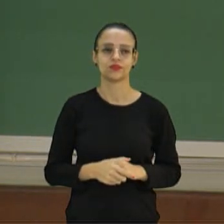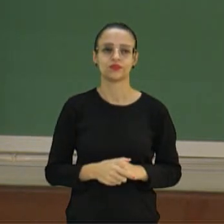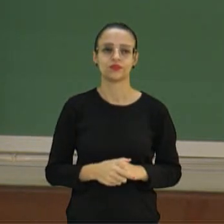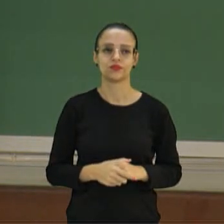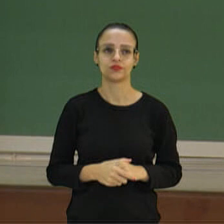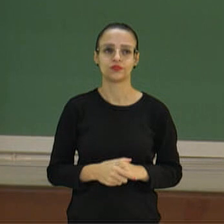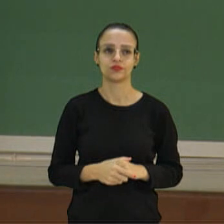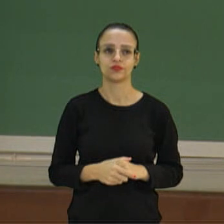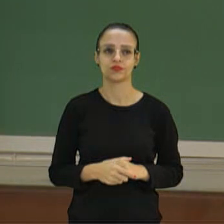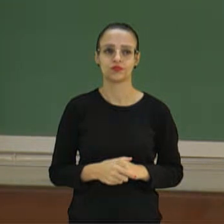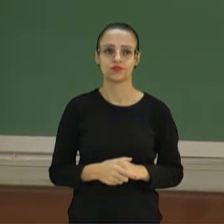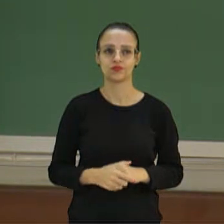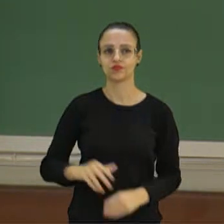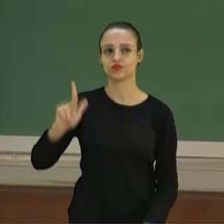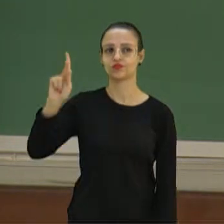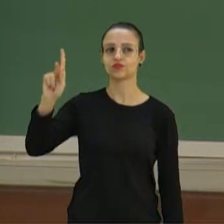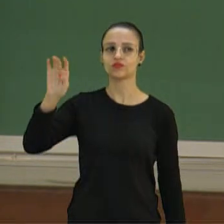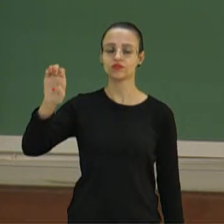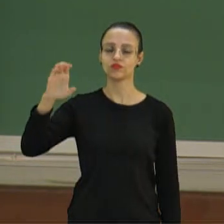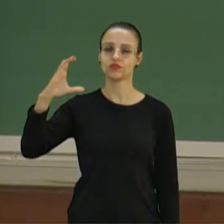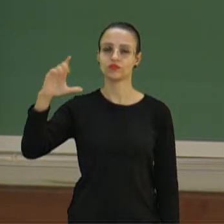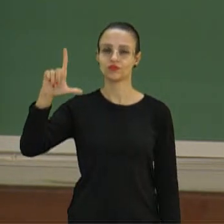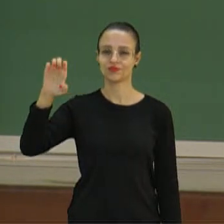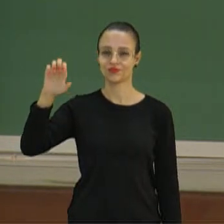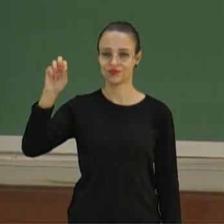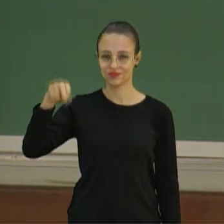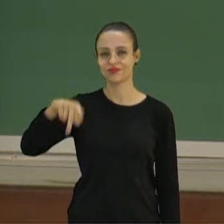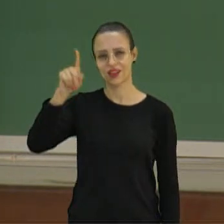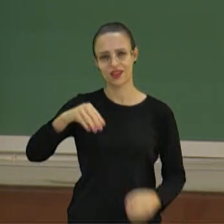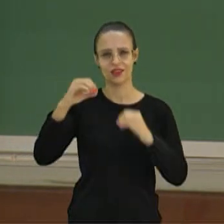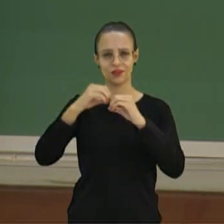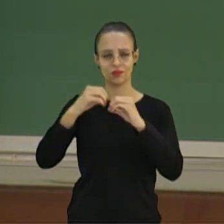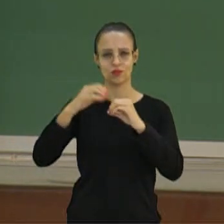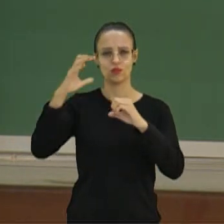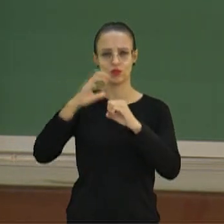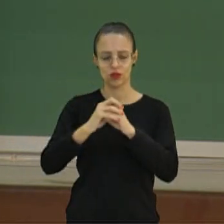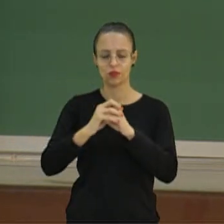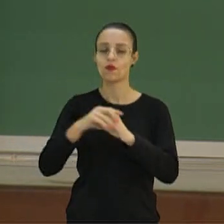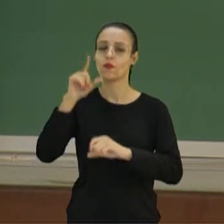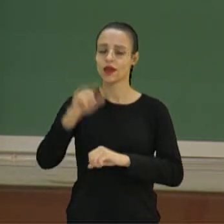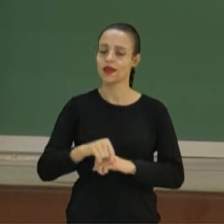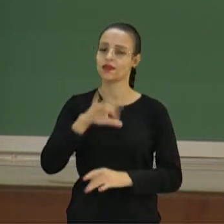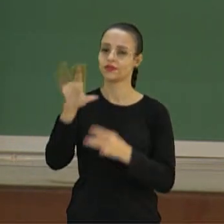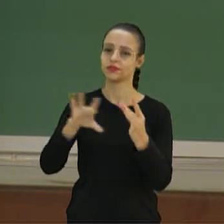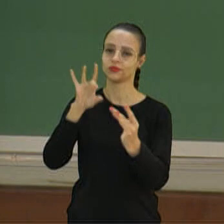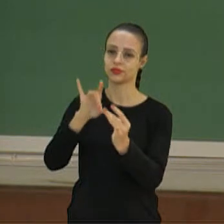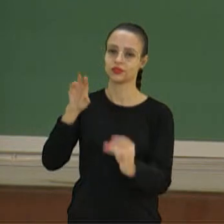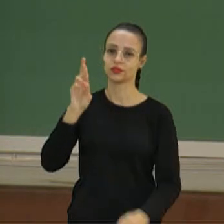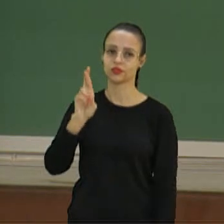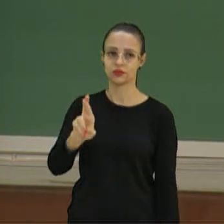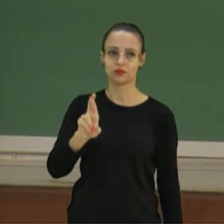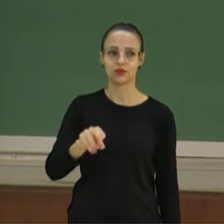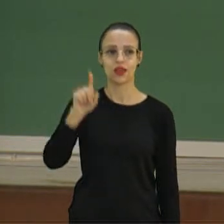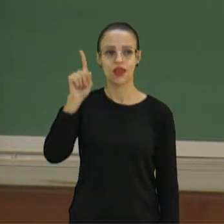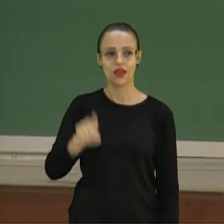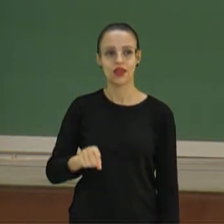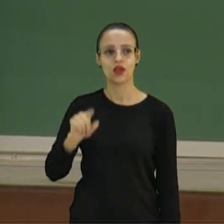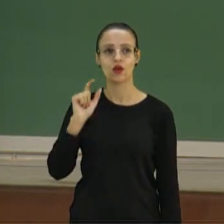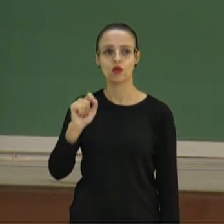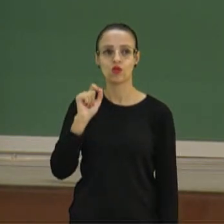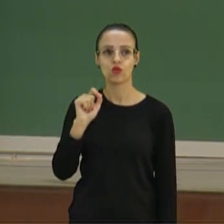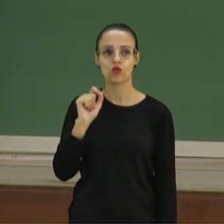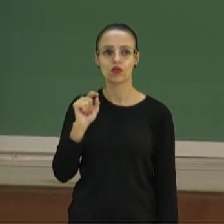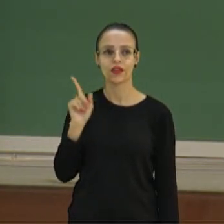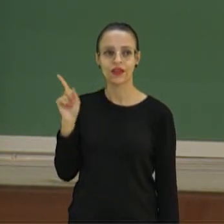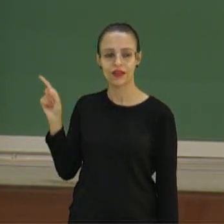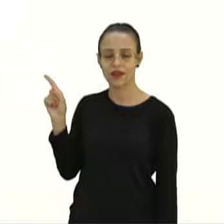Aí a gente tem aqui o Kiklon, que é um Pokémon que representa um animal específico, que são os camaleões.